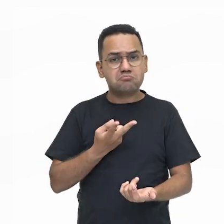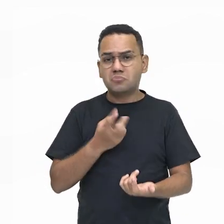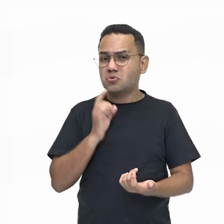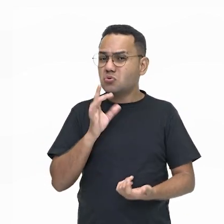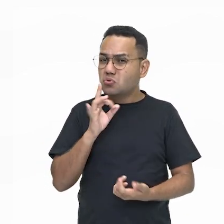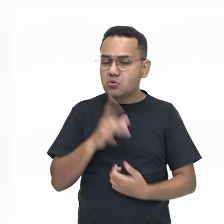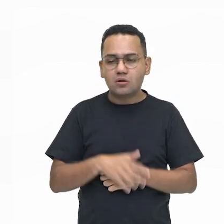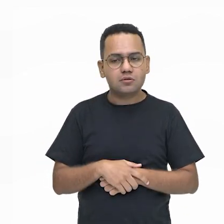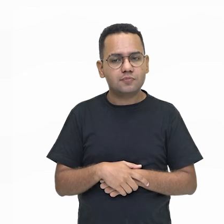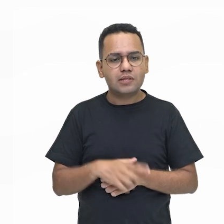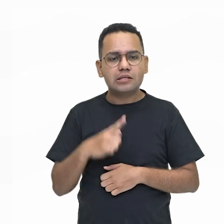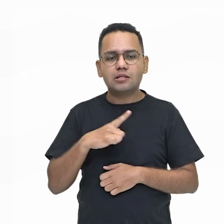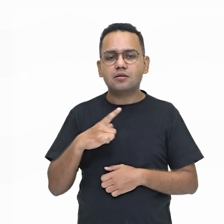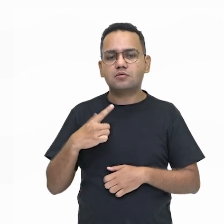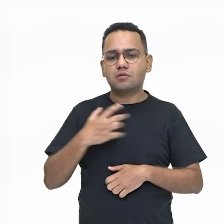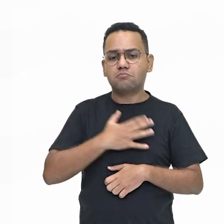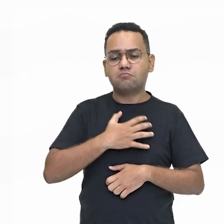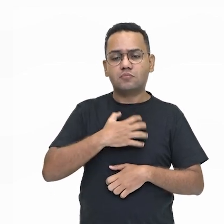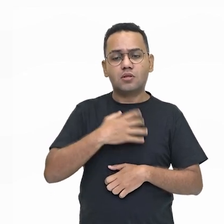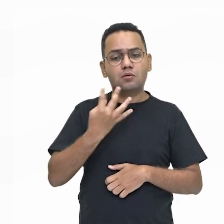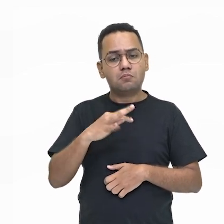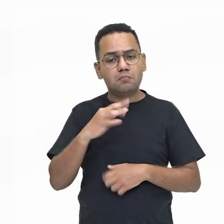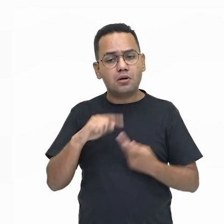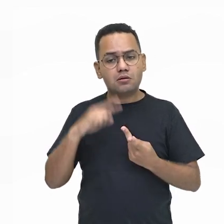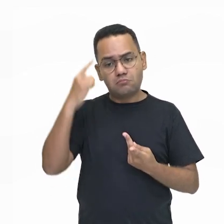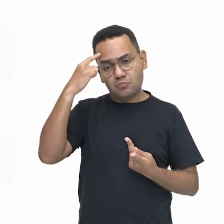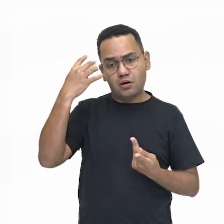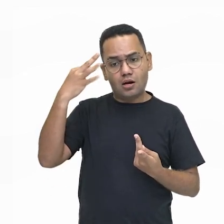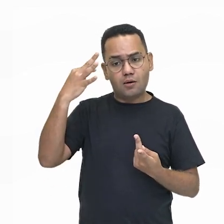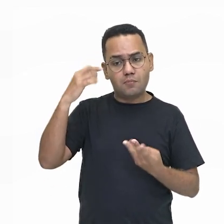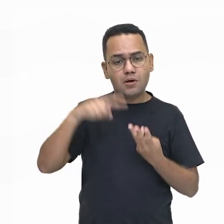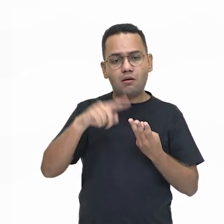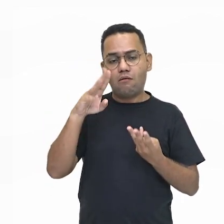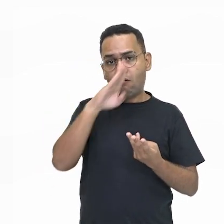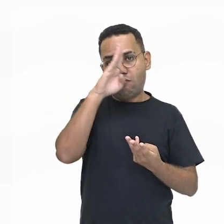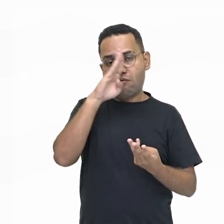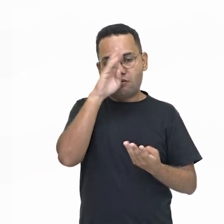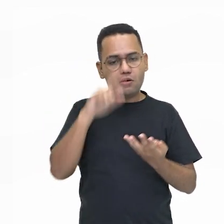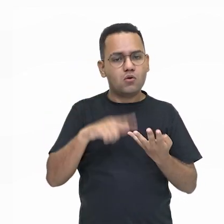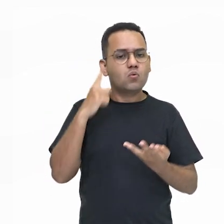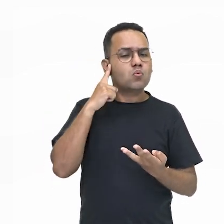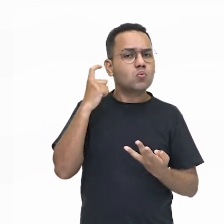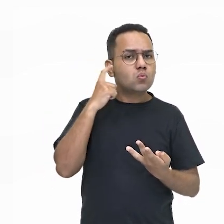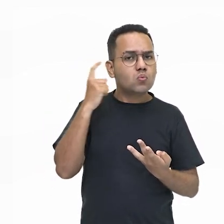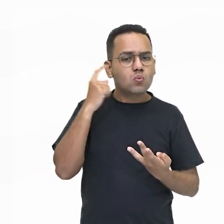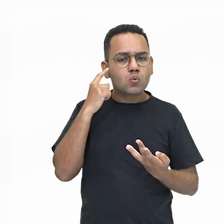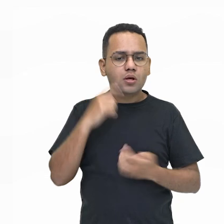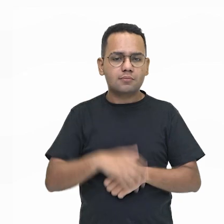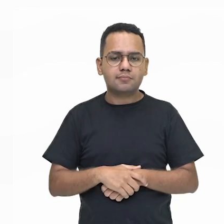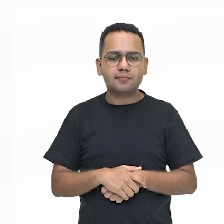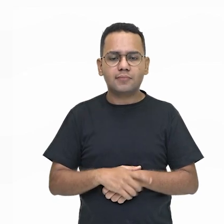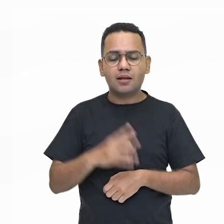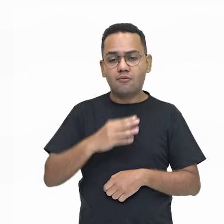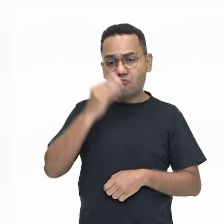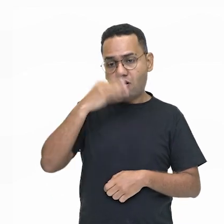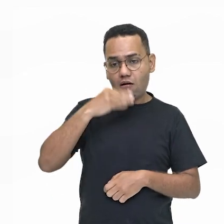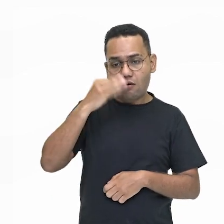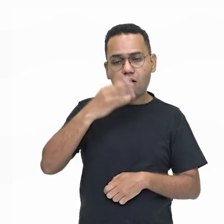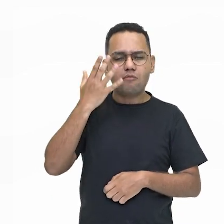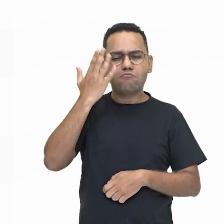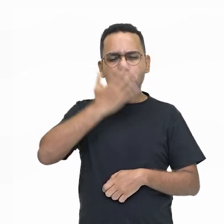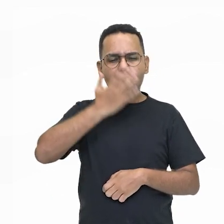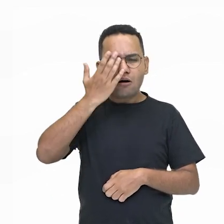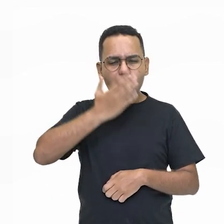ocorrer dores no peito, dor de cabeça, tonturas, zumbido, fraqueza, visão embaçada